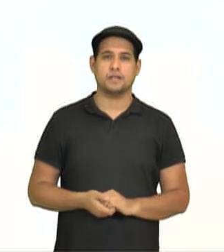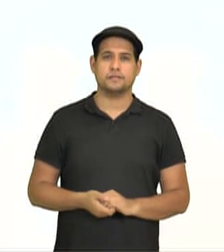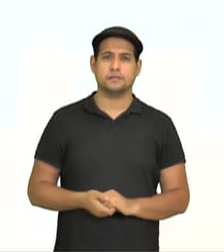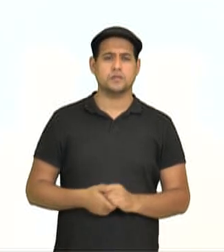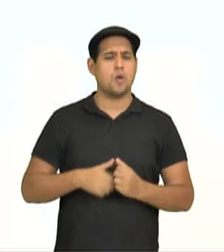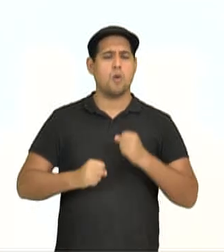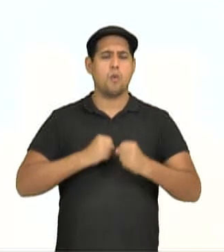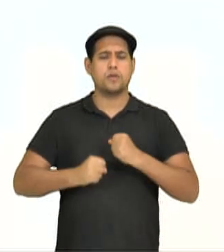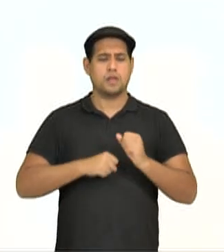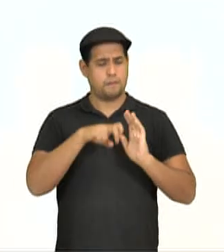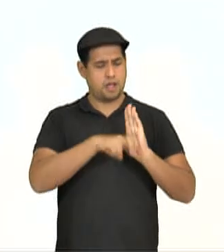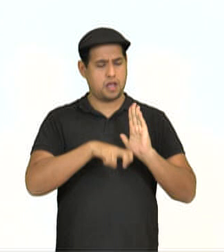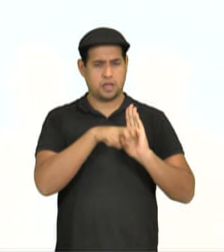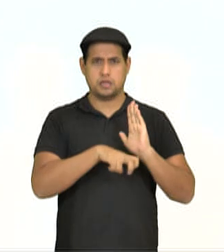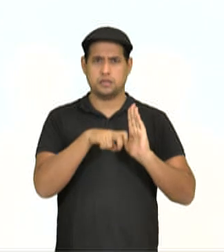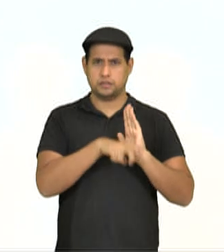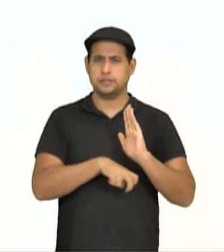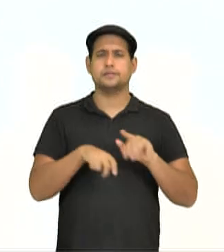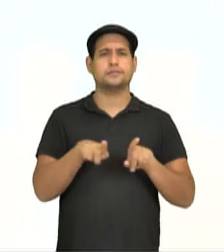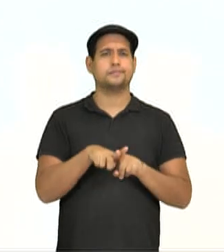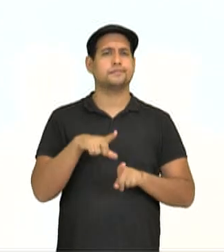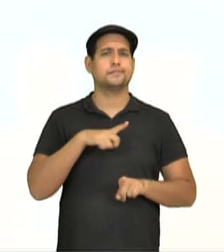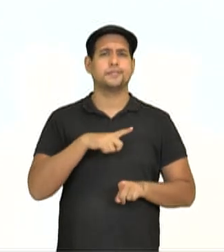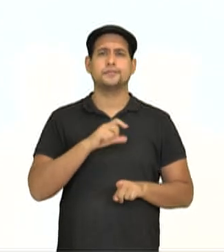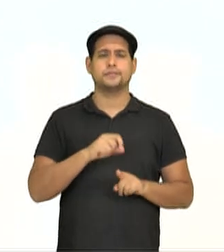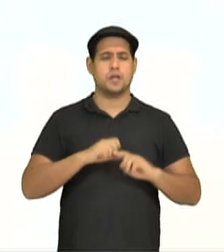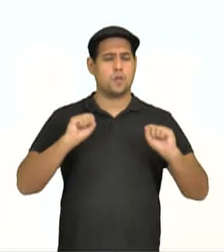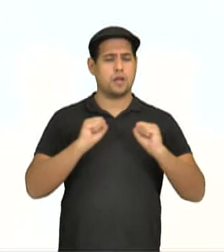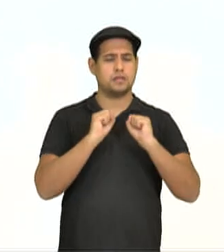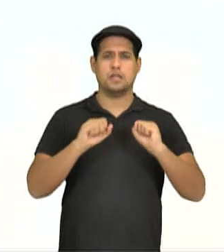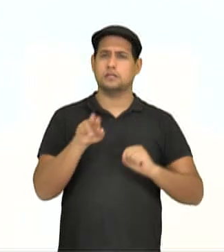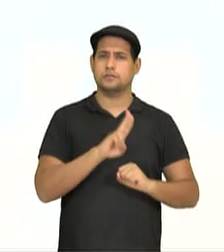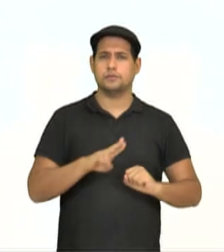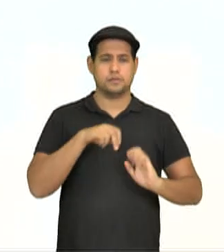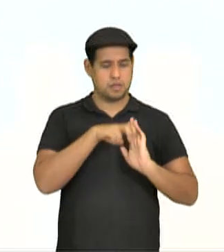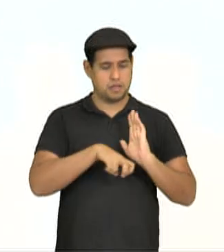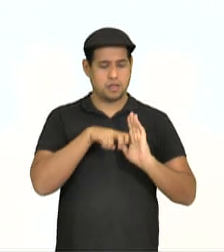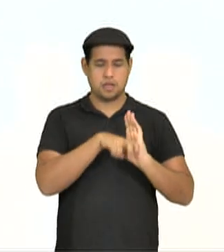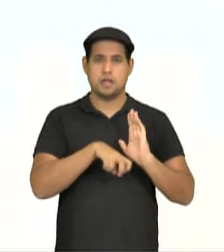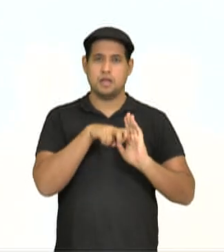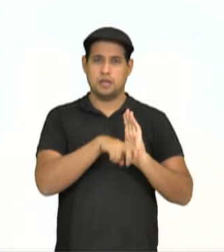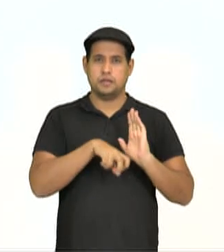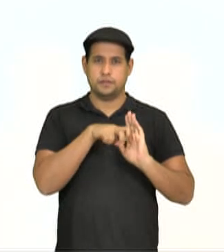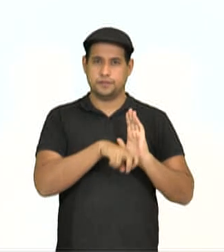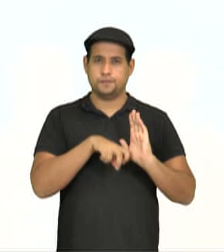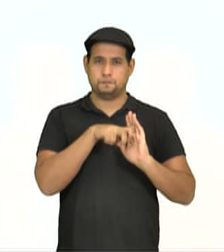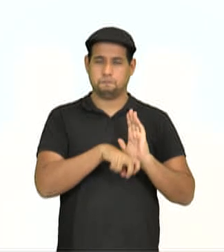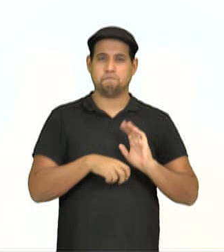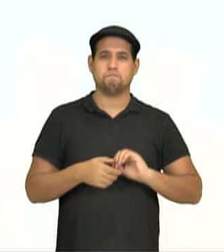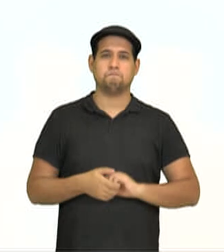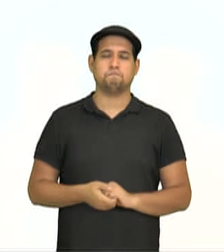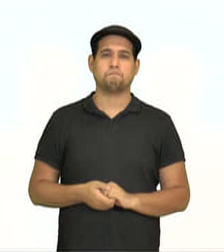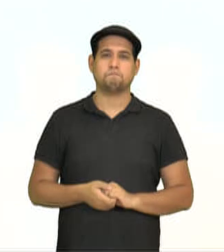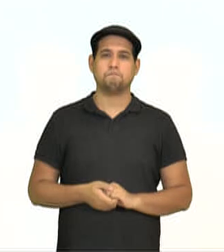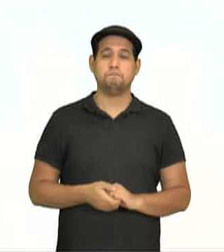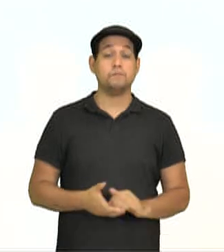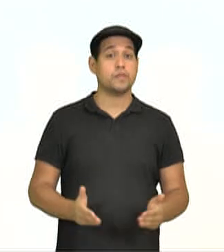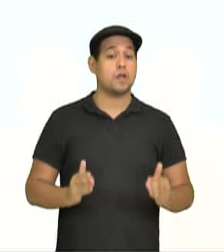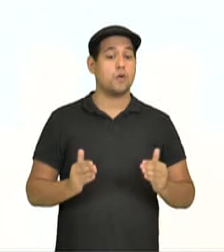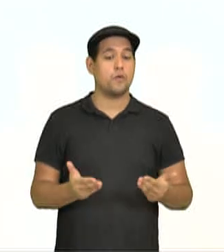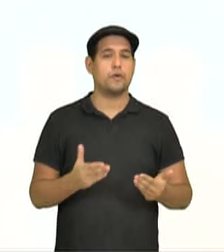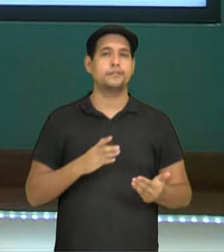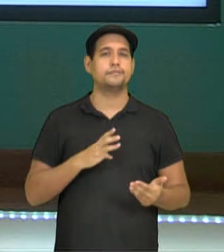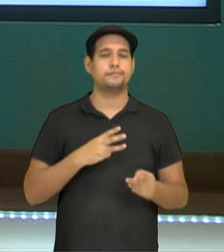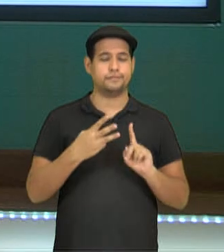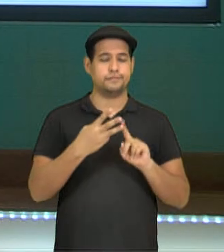Corrida para cadeirantes, então tem também, né, para os atletas que utilizam cadeira de rodas. E agora a gente chega